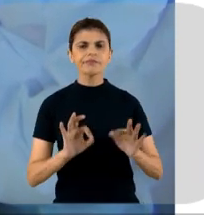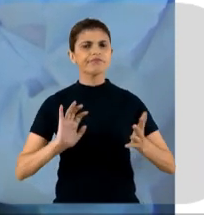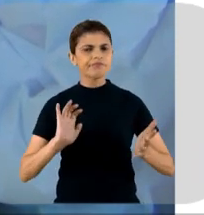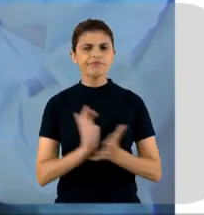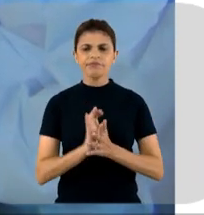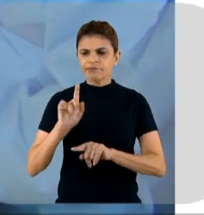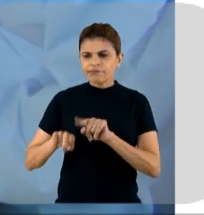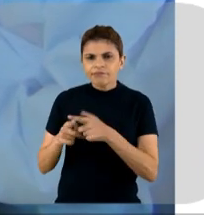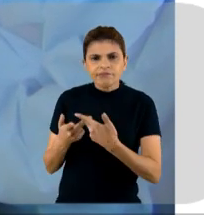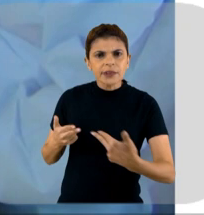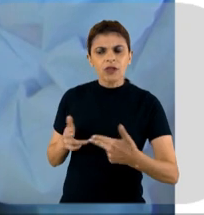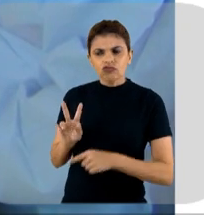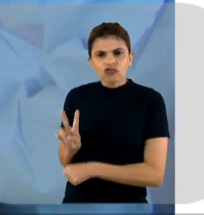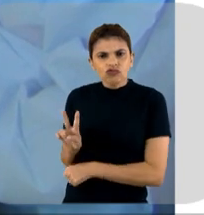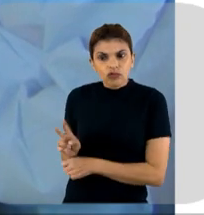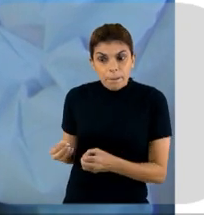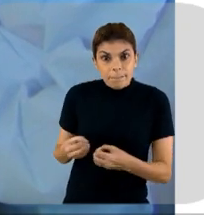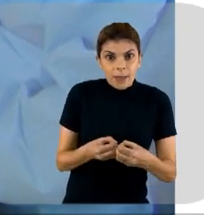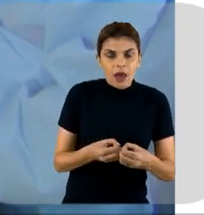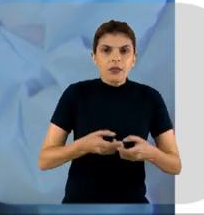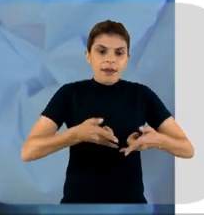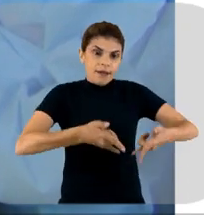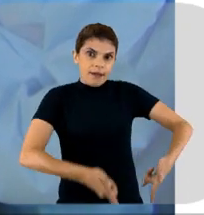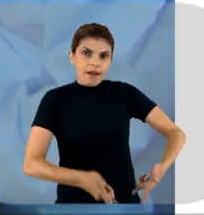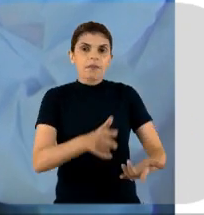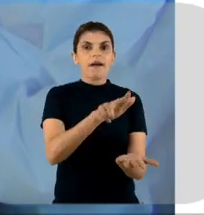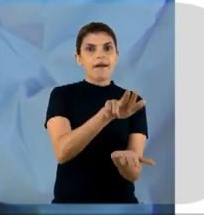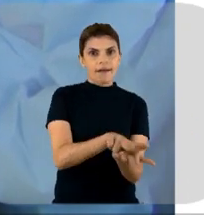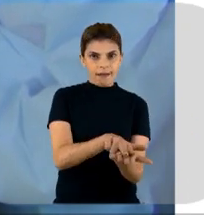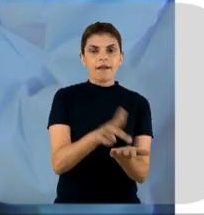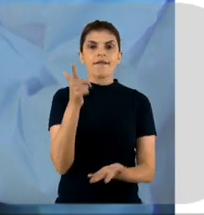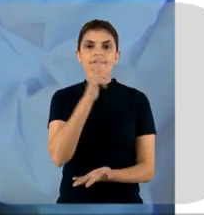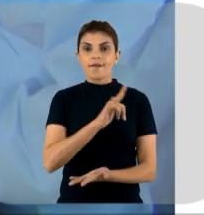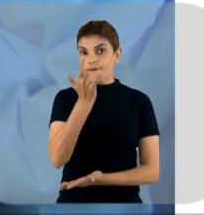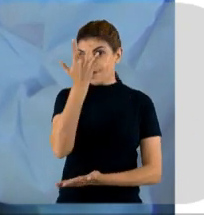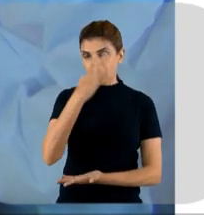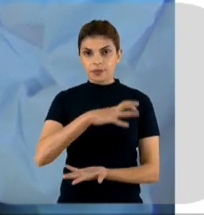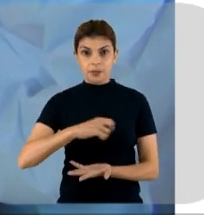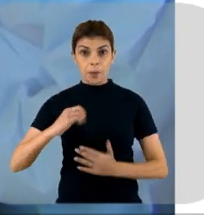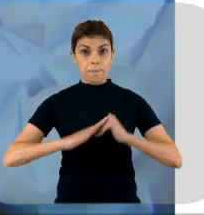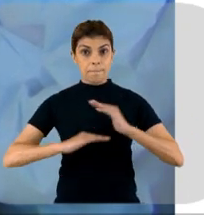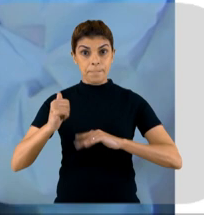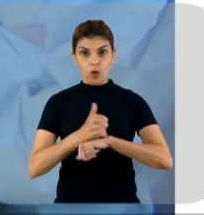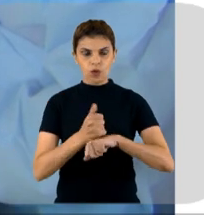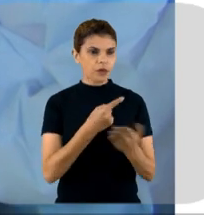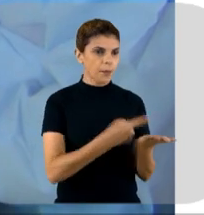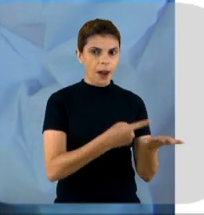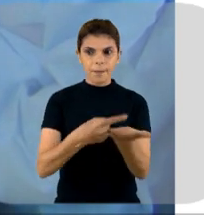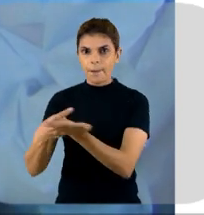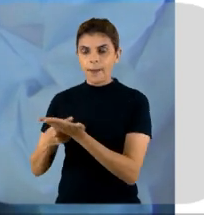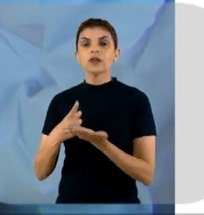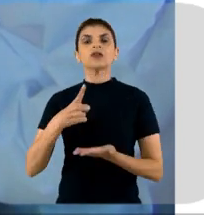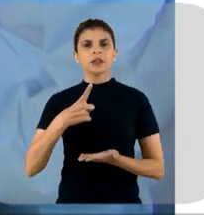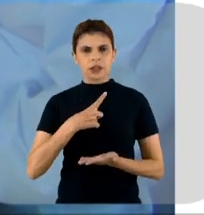os dispositivos, deixando-os à beira do leito para fácil alcance. Todos os profissionais, então, devidamente equipados